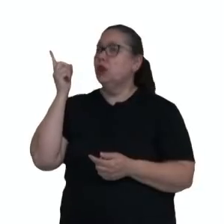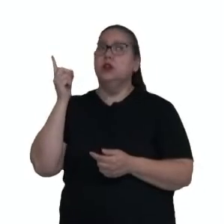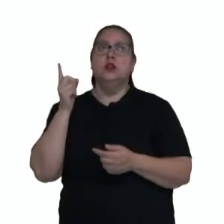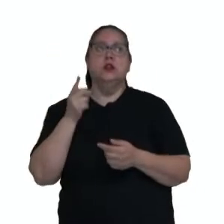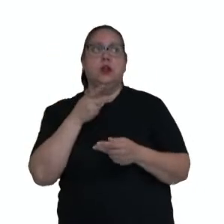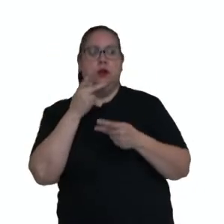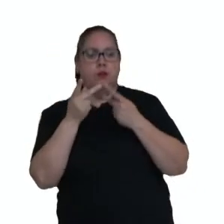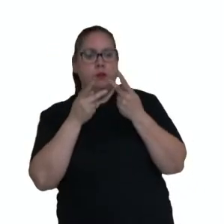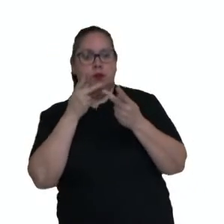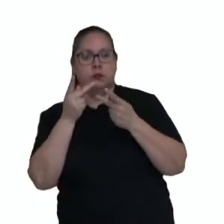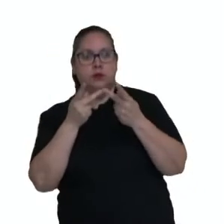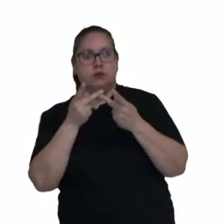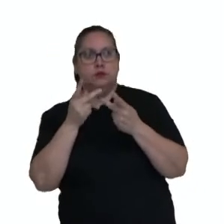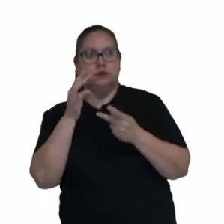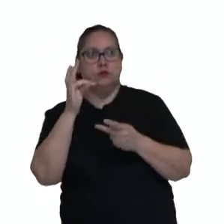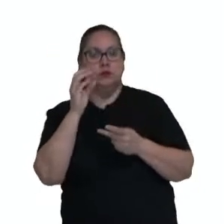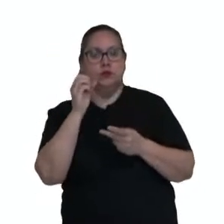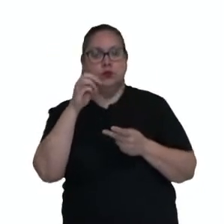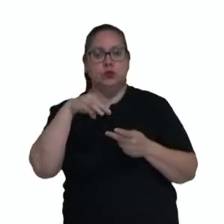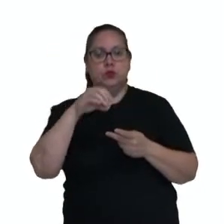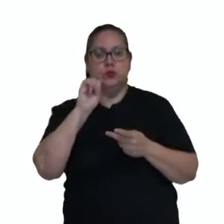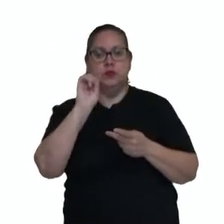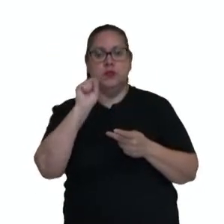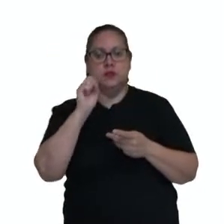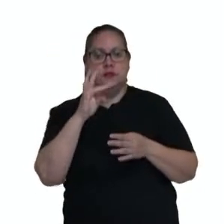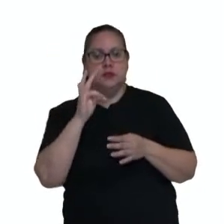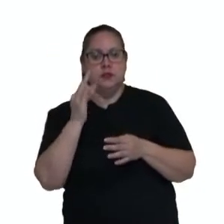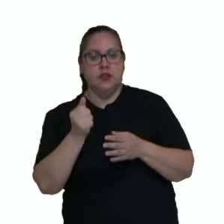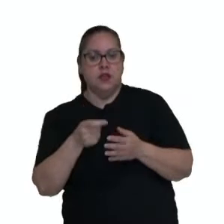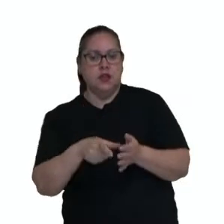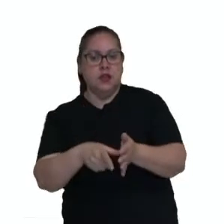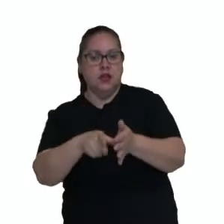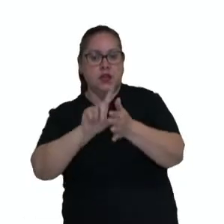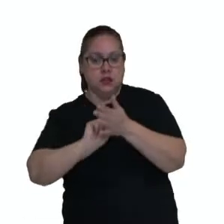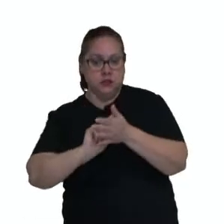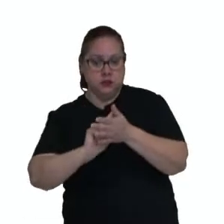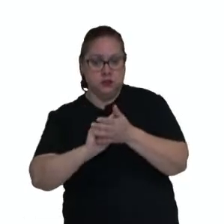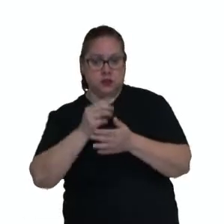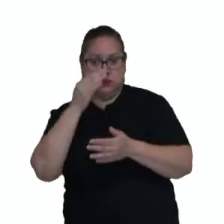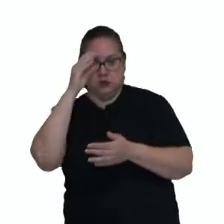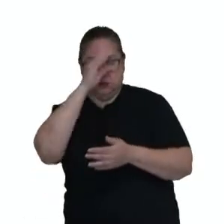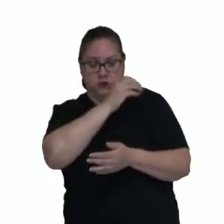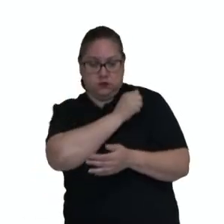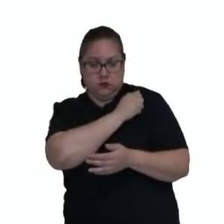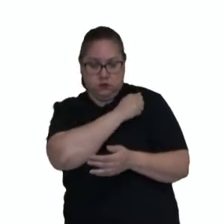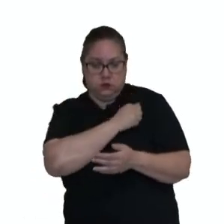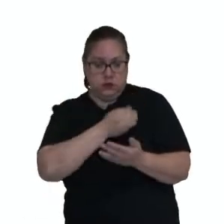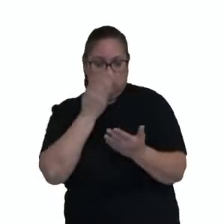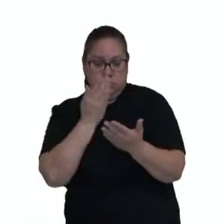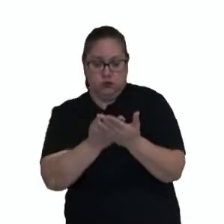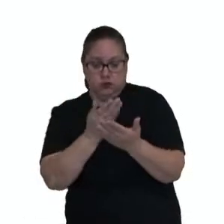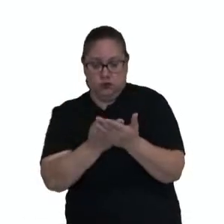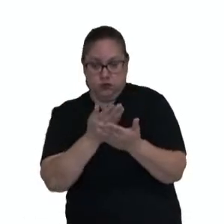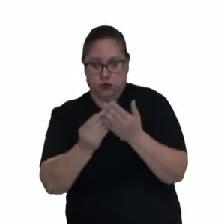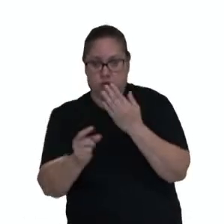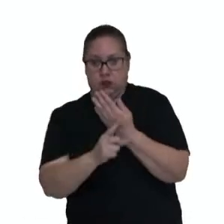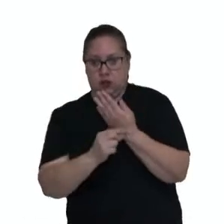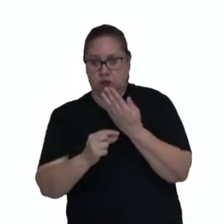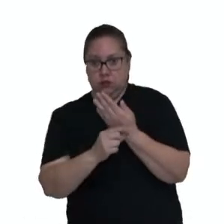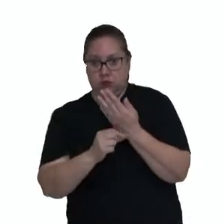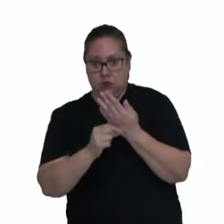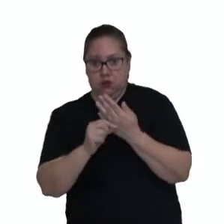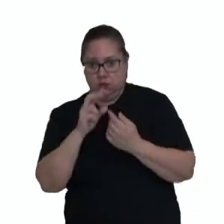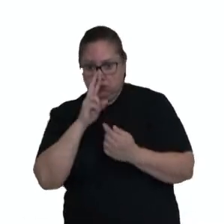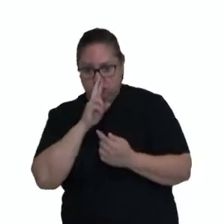na disputatio tomista, antes do debate, os aprendizes estudavam previamente autores que fossem